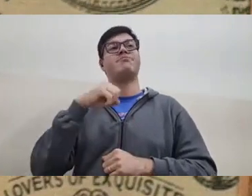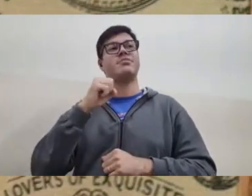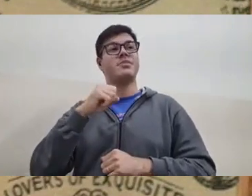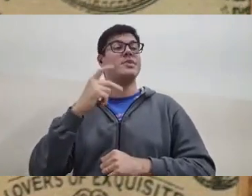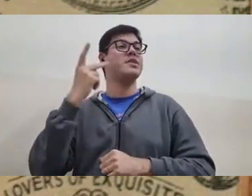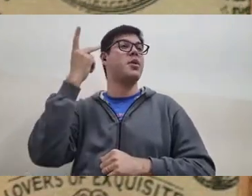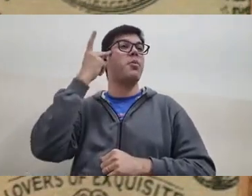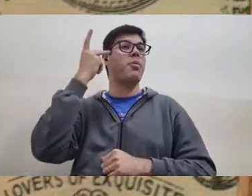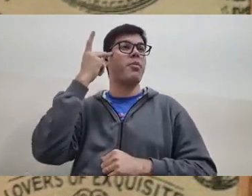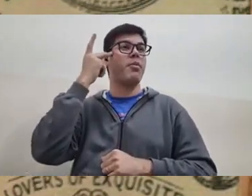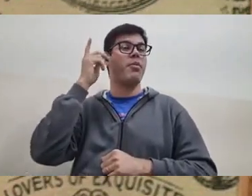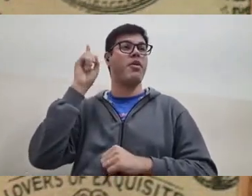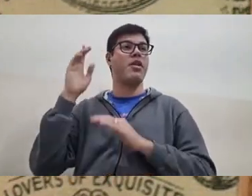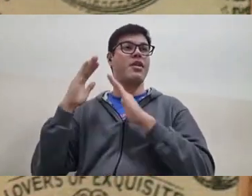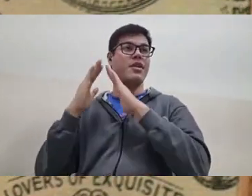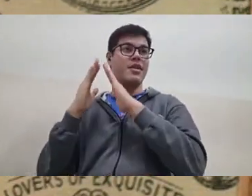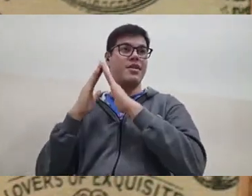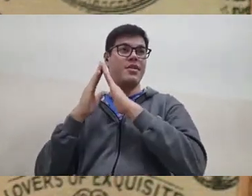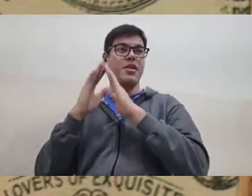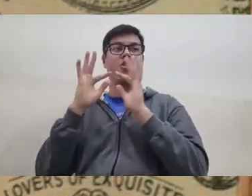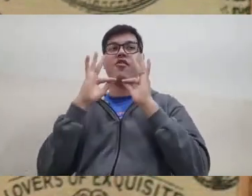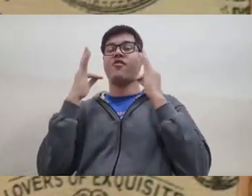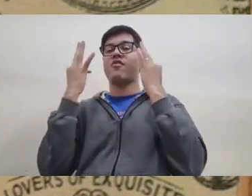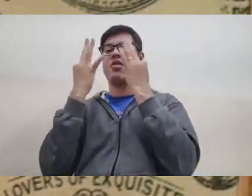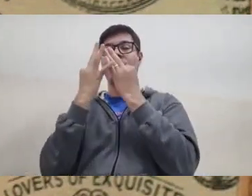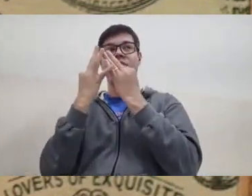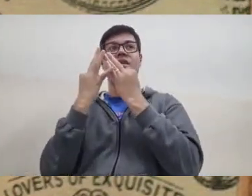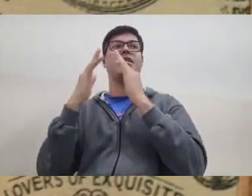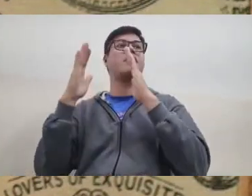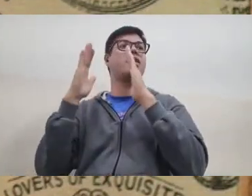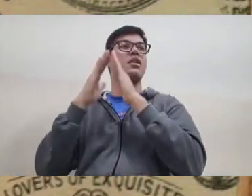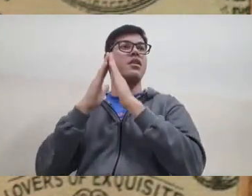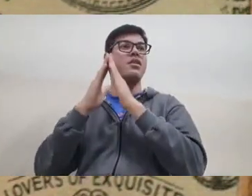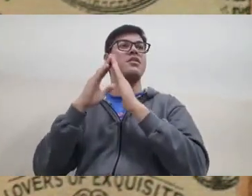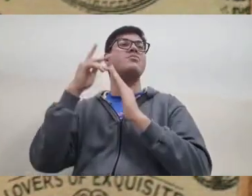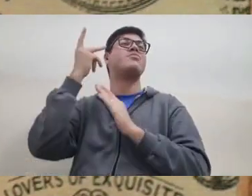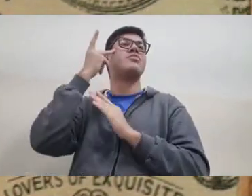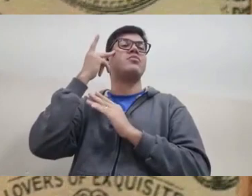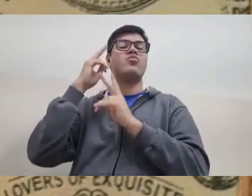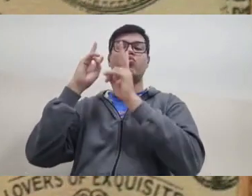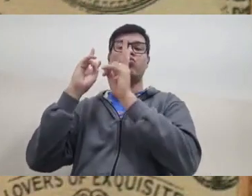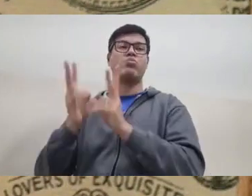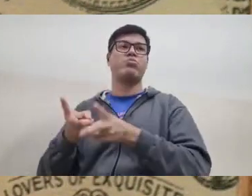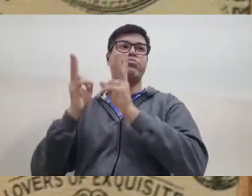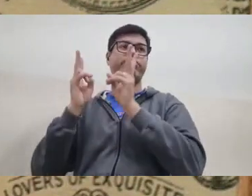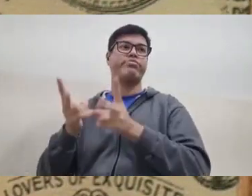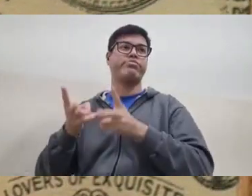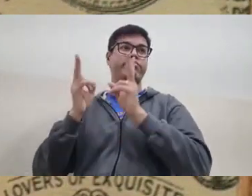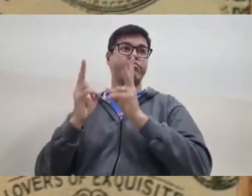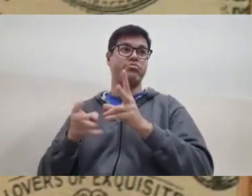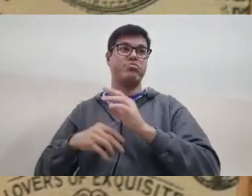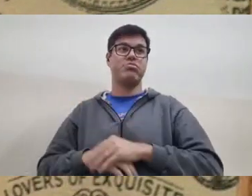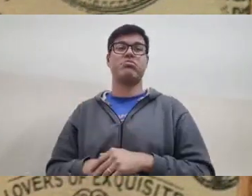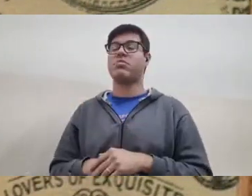lá em São Paulo já família do meu pai mora em São Paulo ainda né